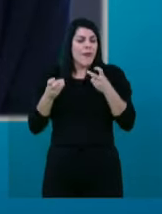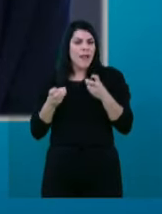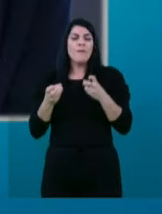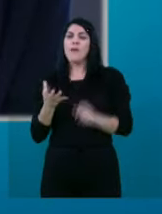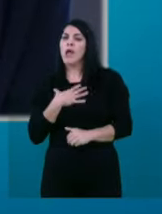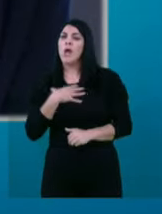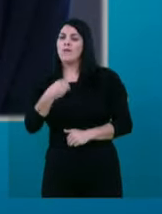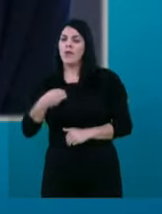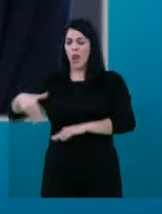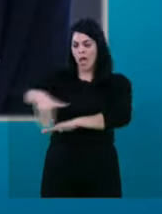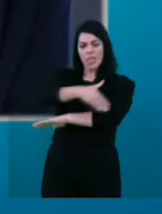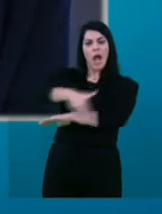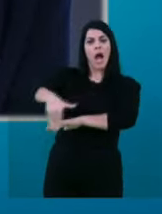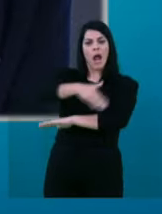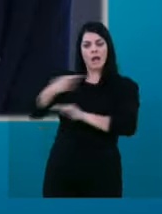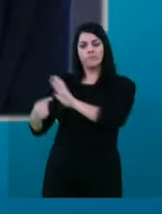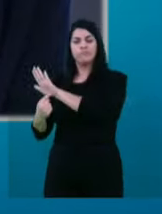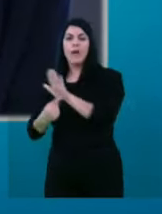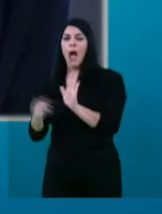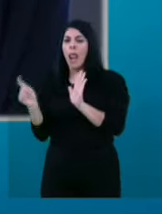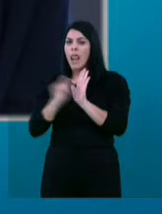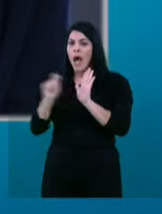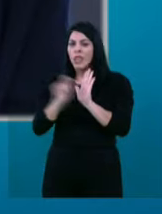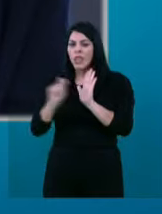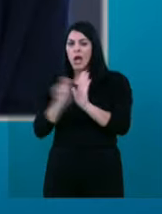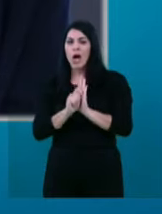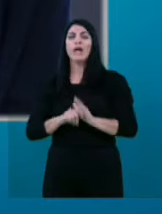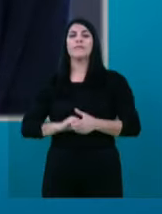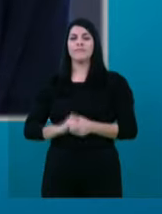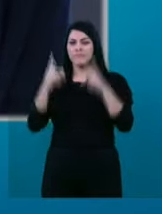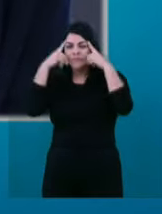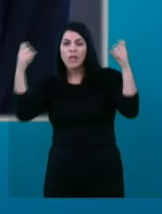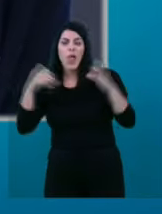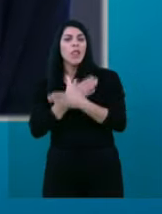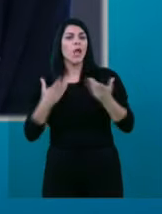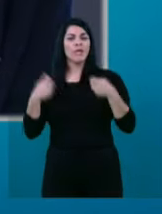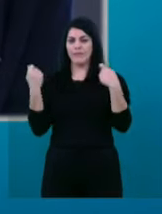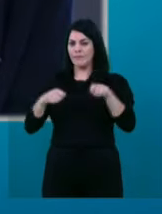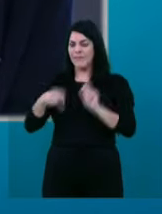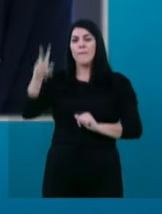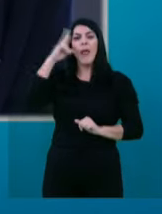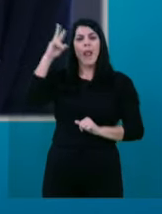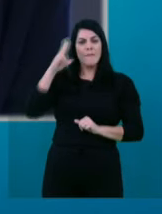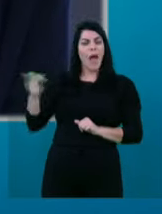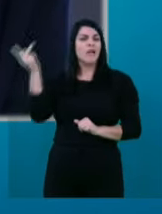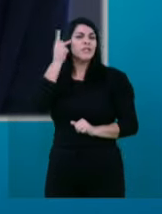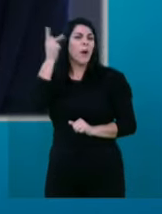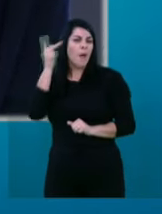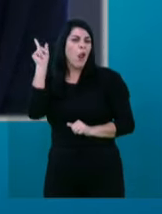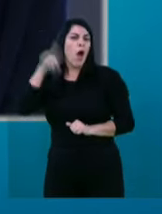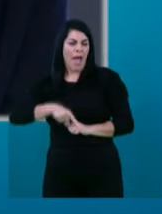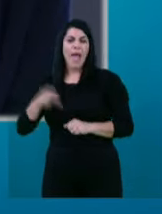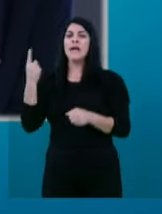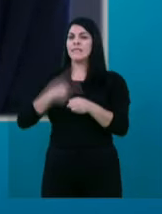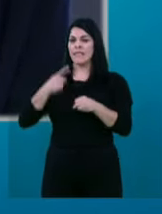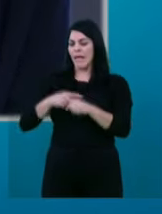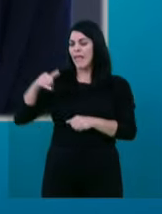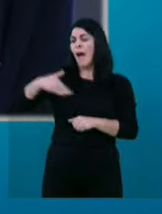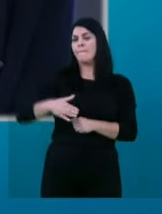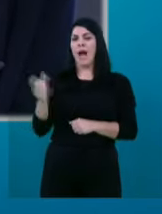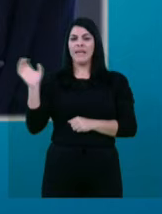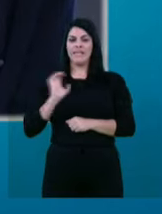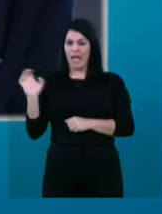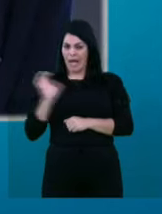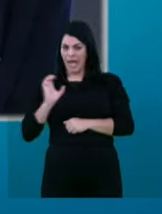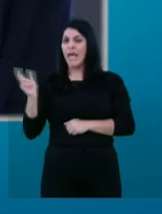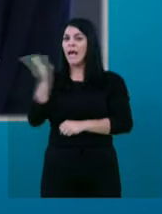filhos na rua, expostos à droga, à violência. E a gente precisa se lembrar que São Paulo é a cidade mais rica do